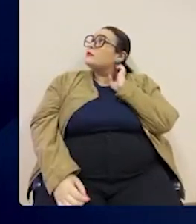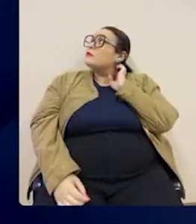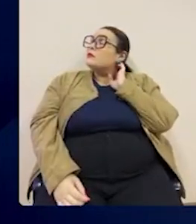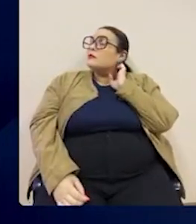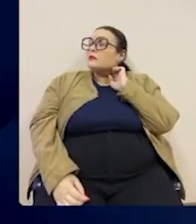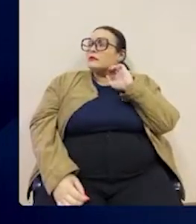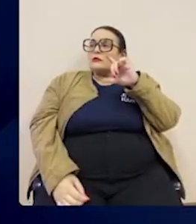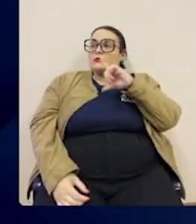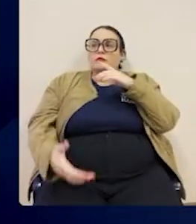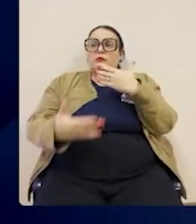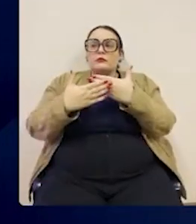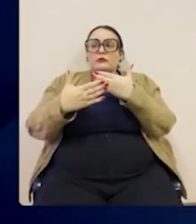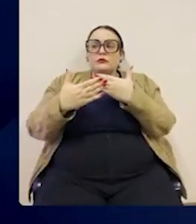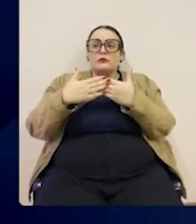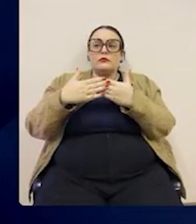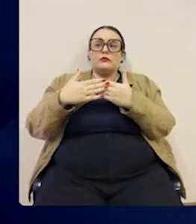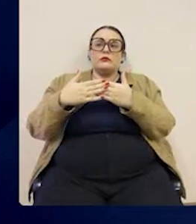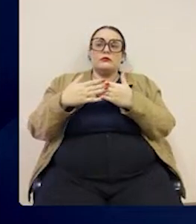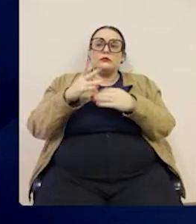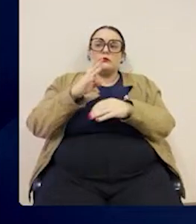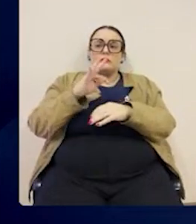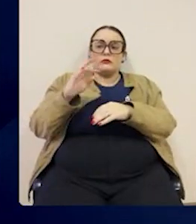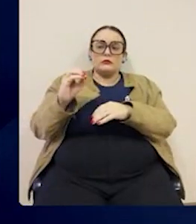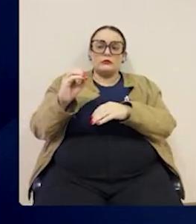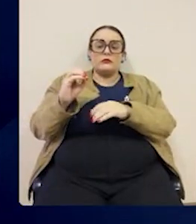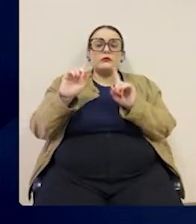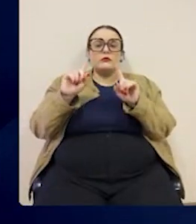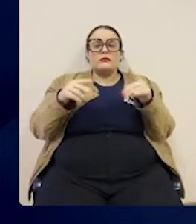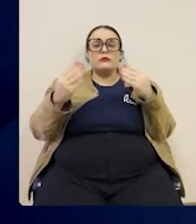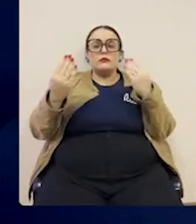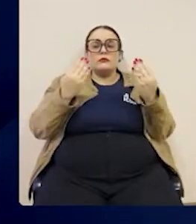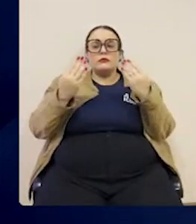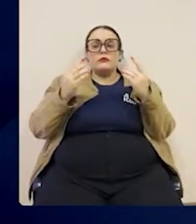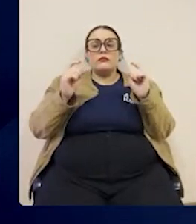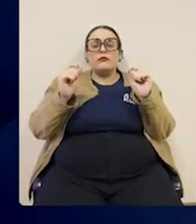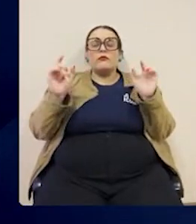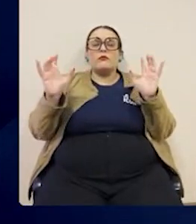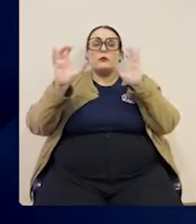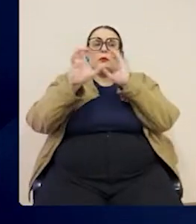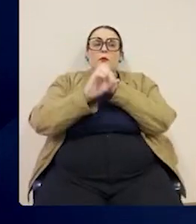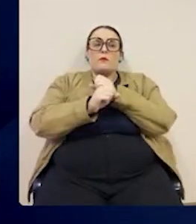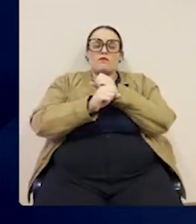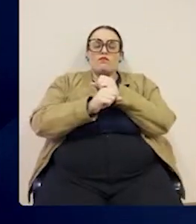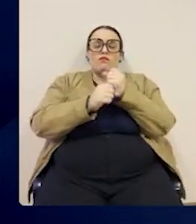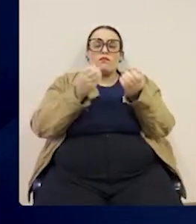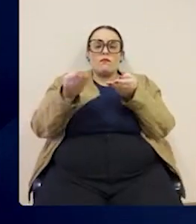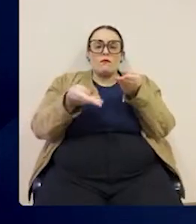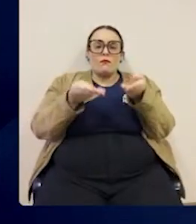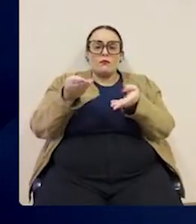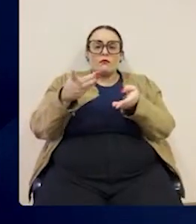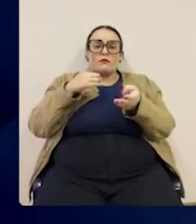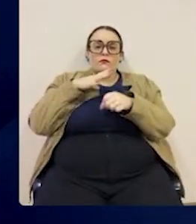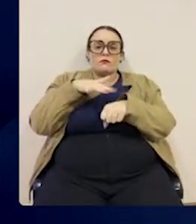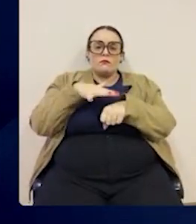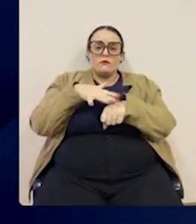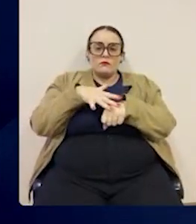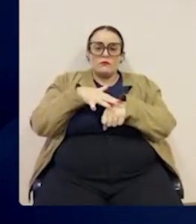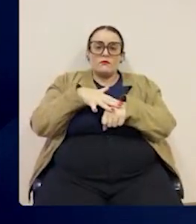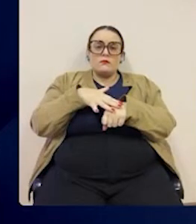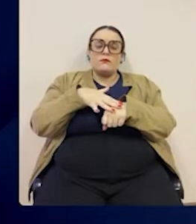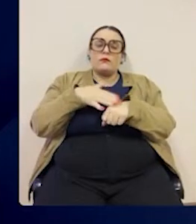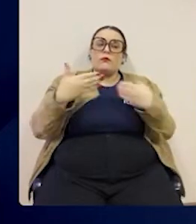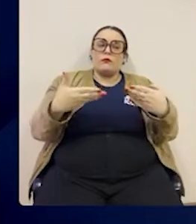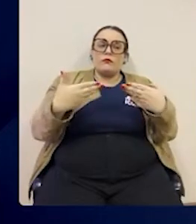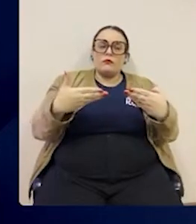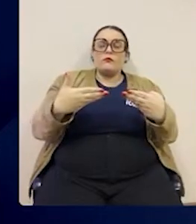né, fisioterapia e terapia ocupacional versus nenhuma terapia em pacientes com doença de Parkinson leve a moderada, é um ensaio